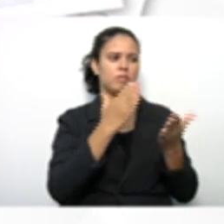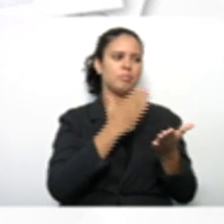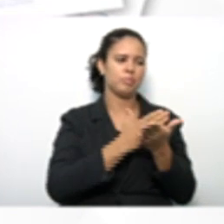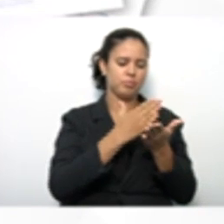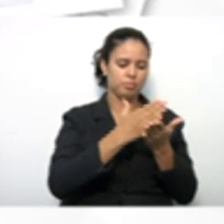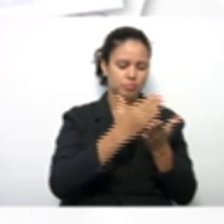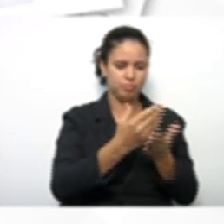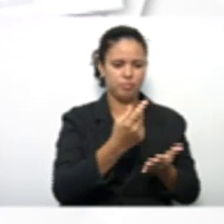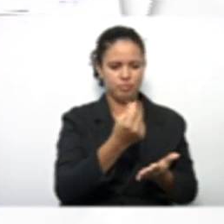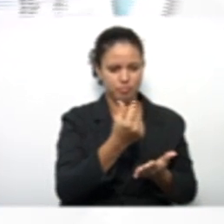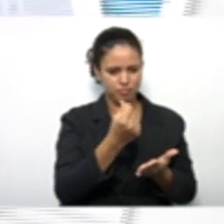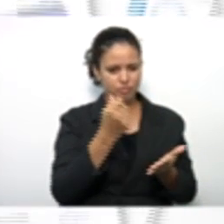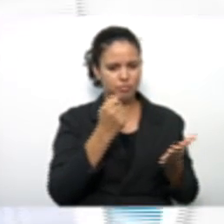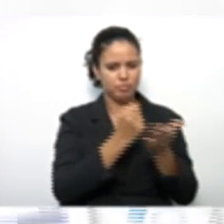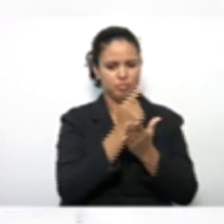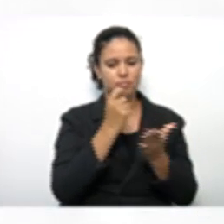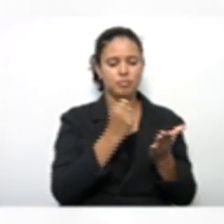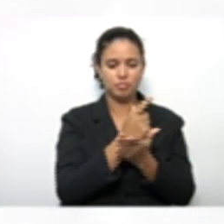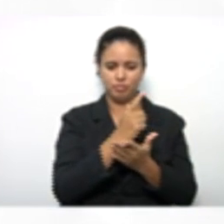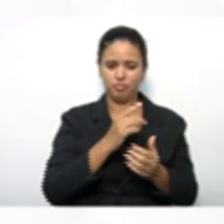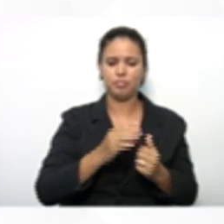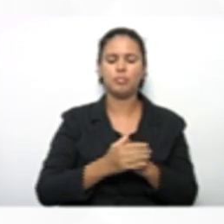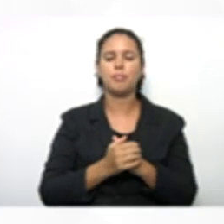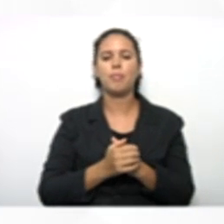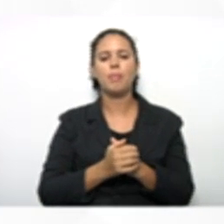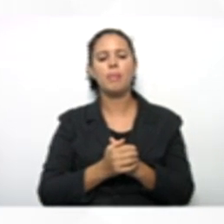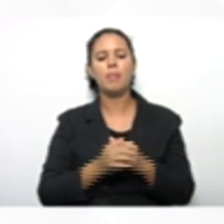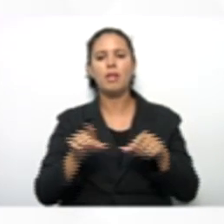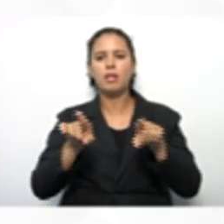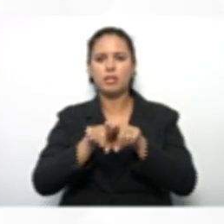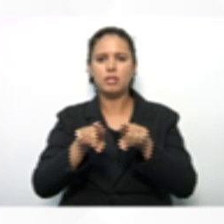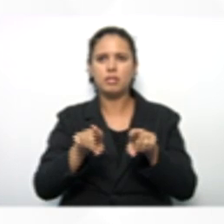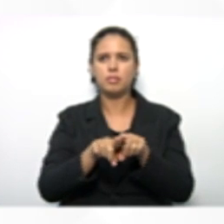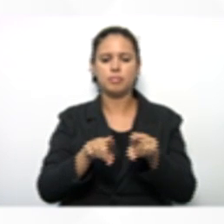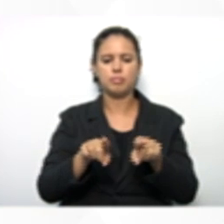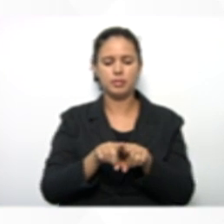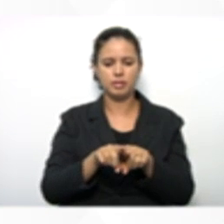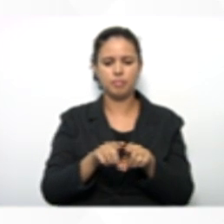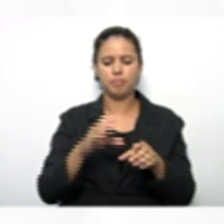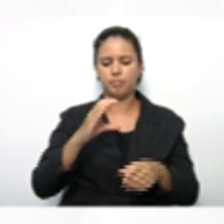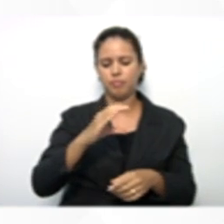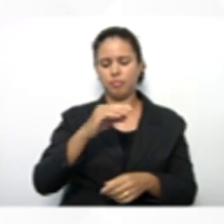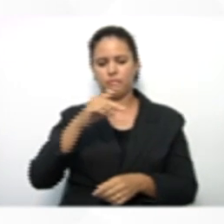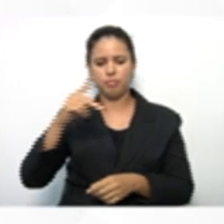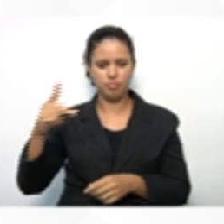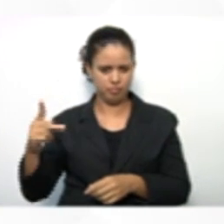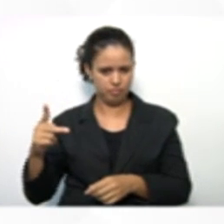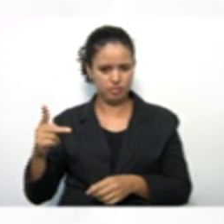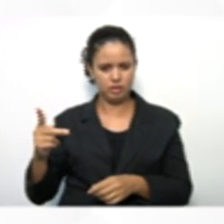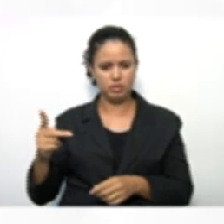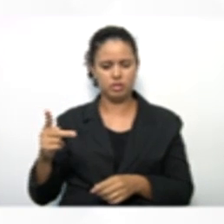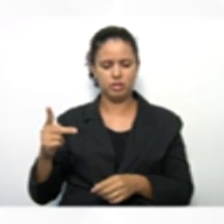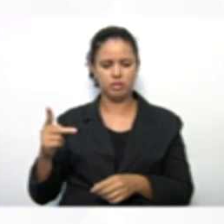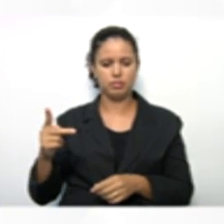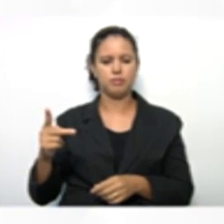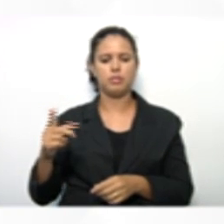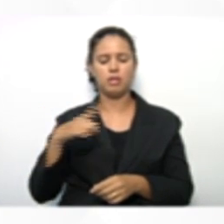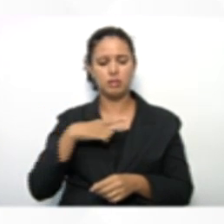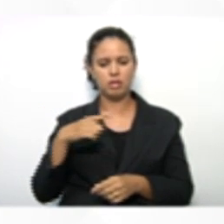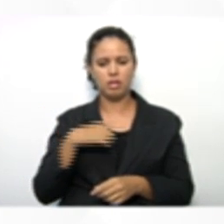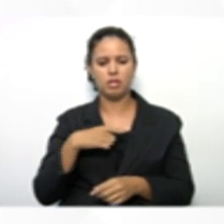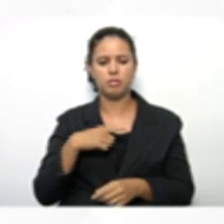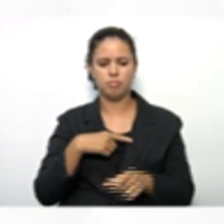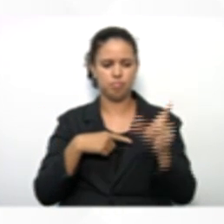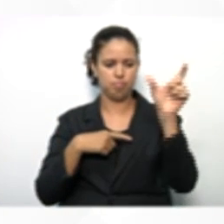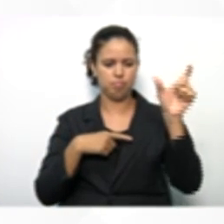pode dimensionar o PL desse vizinho. Da mesma forma, é feita essa relação com a cooperativa também. No caso das cooperativas,